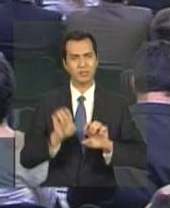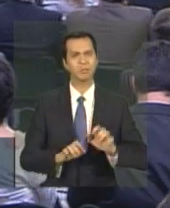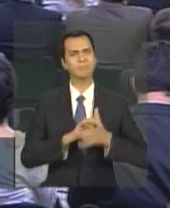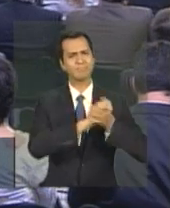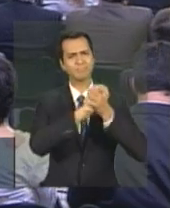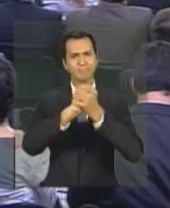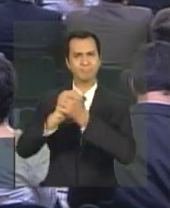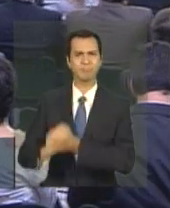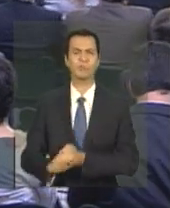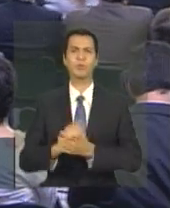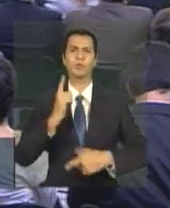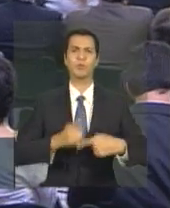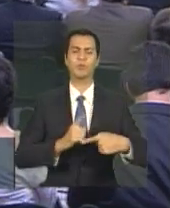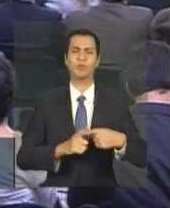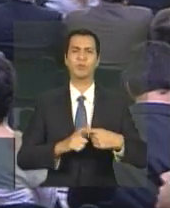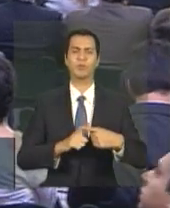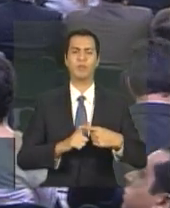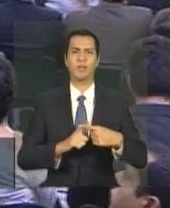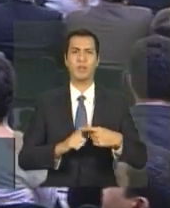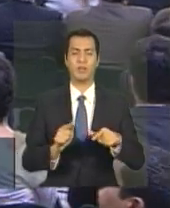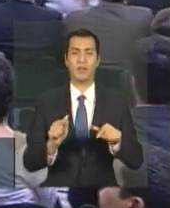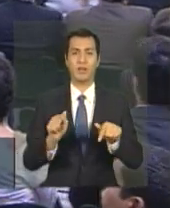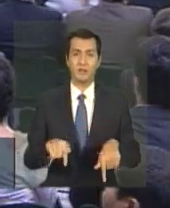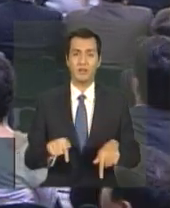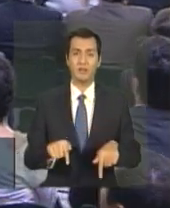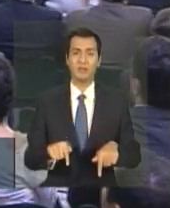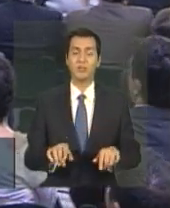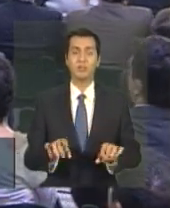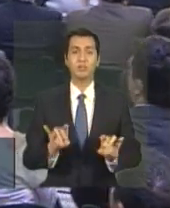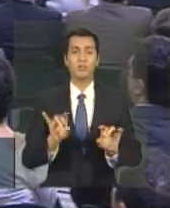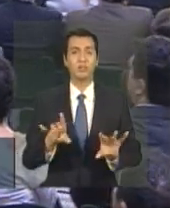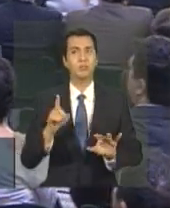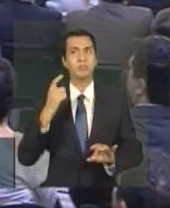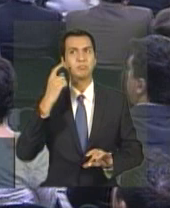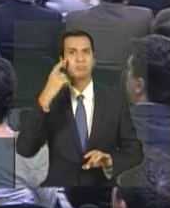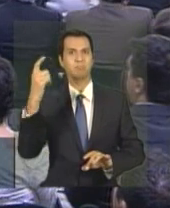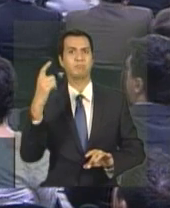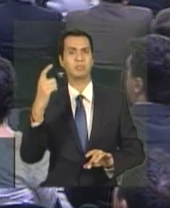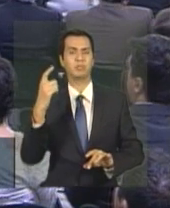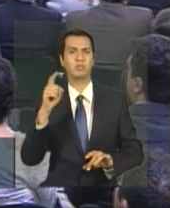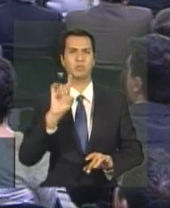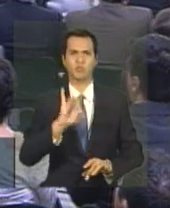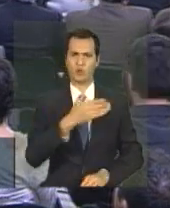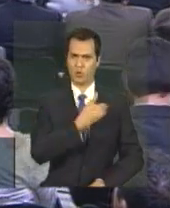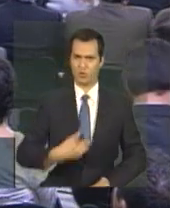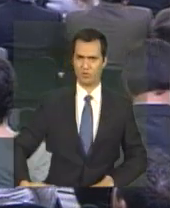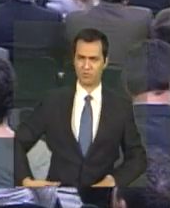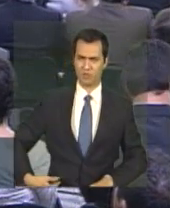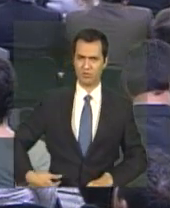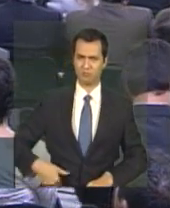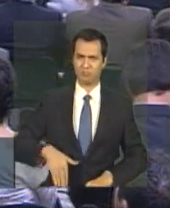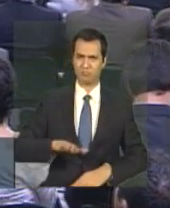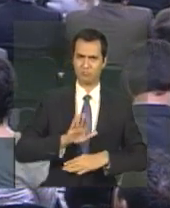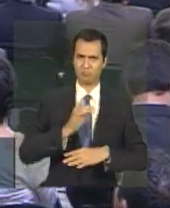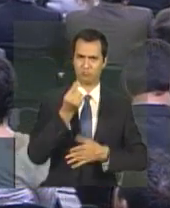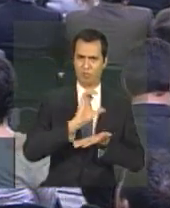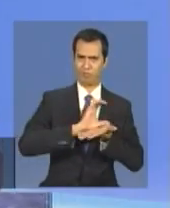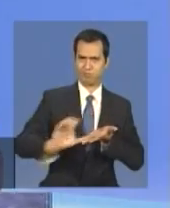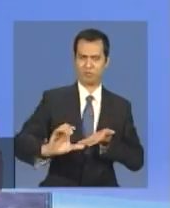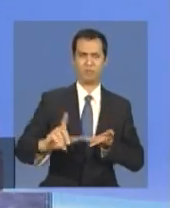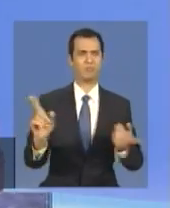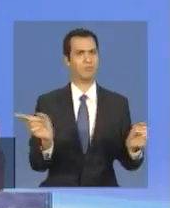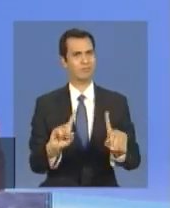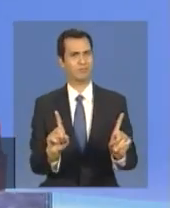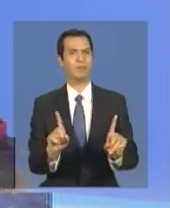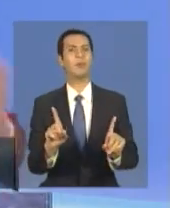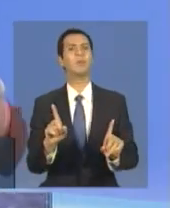que essa não é só uma iniciativa a ser bancada pelo governo. E isso vai estar expresso no